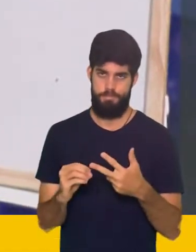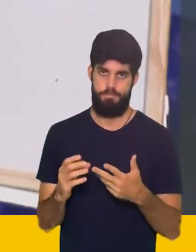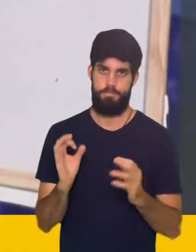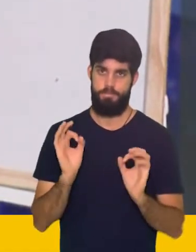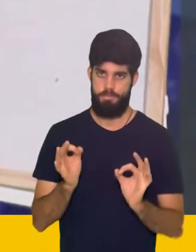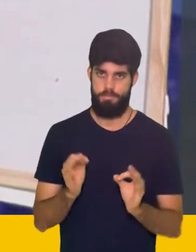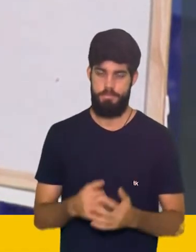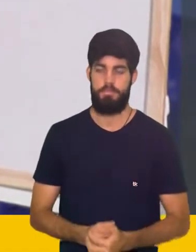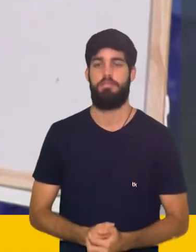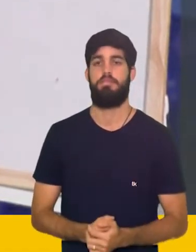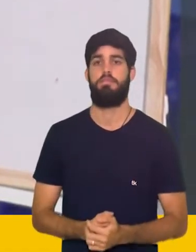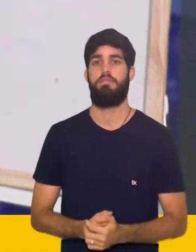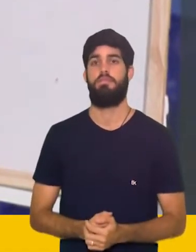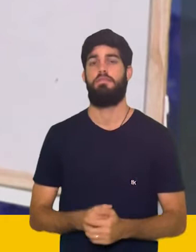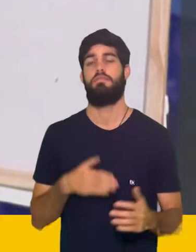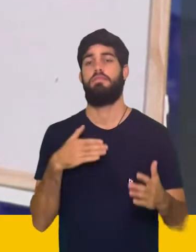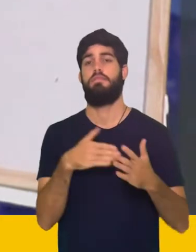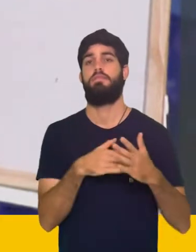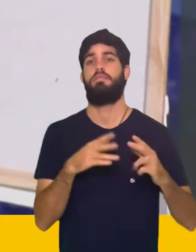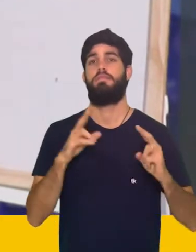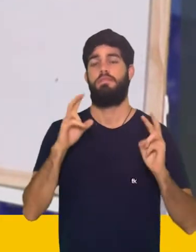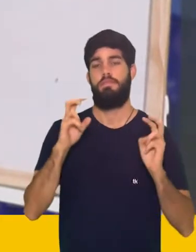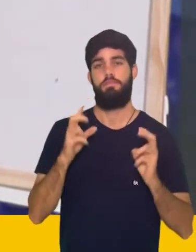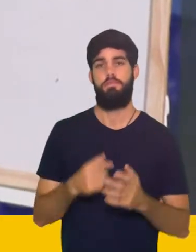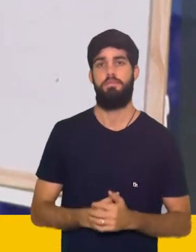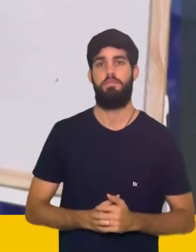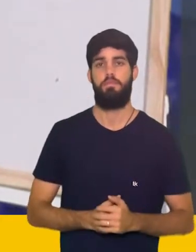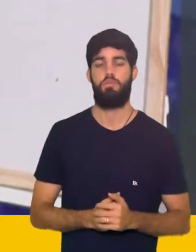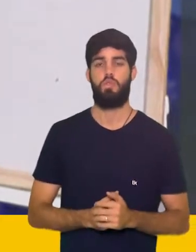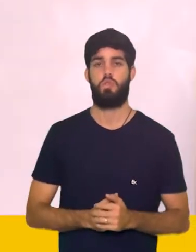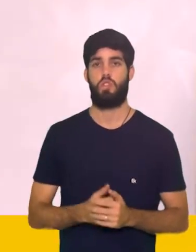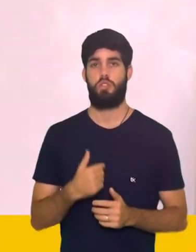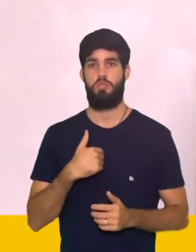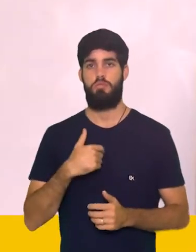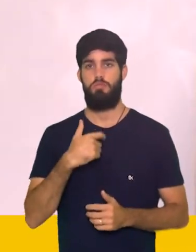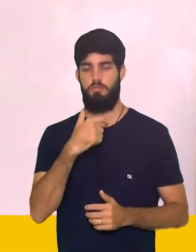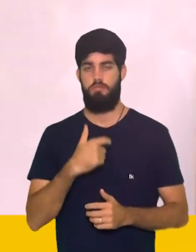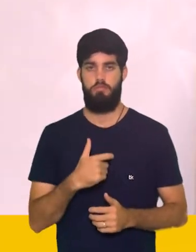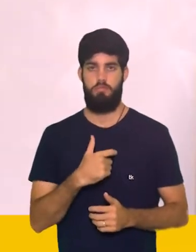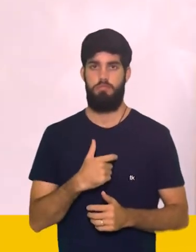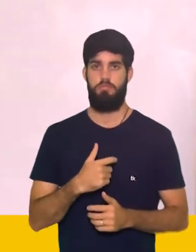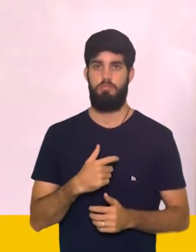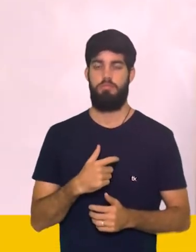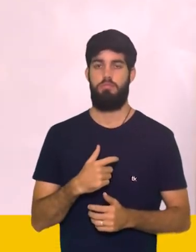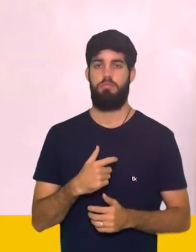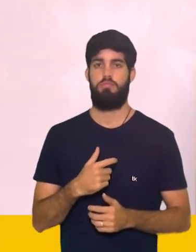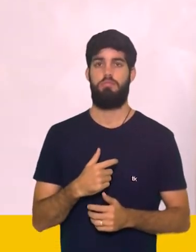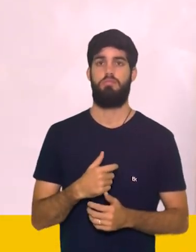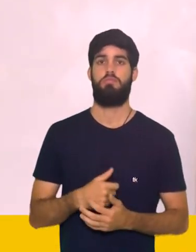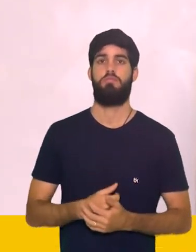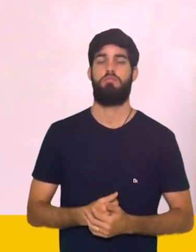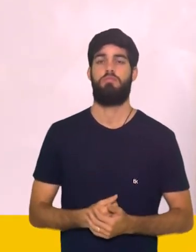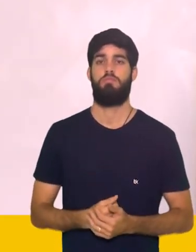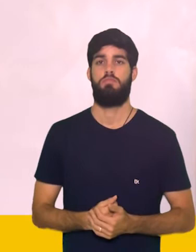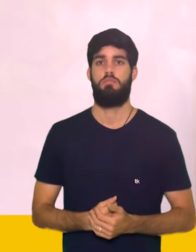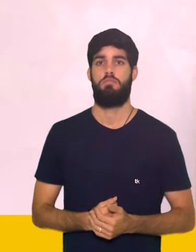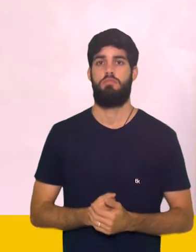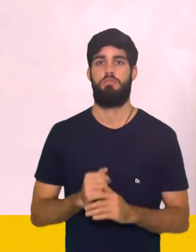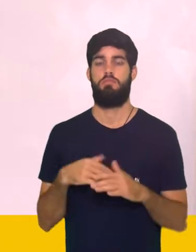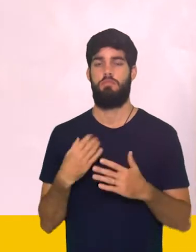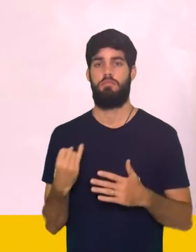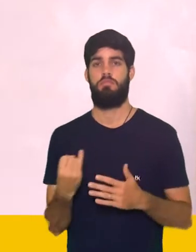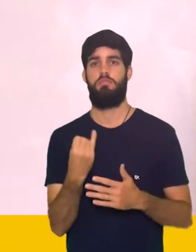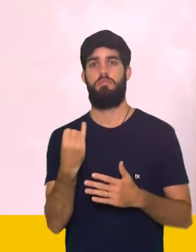lá. Delimitar o tema. Ao delimitar o tema, eu, Consuelo, diria assim. Qual